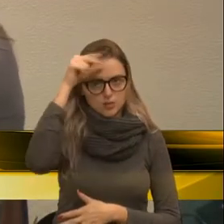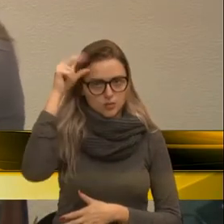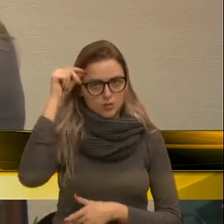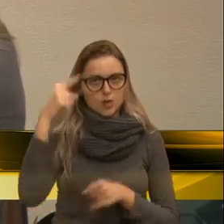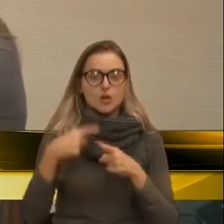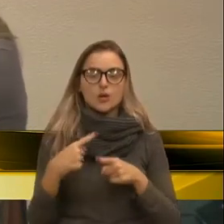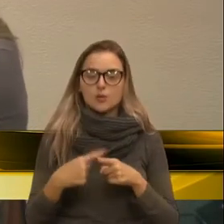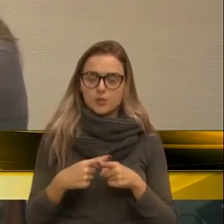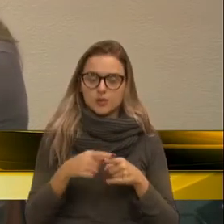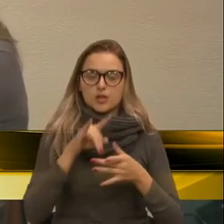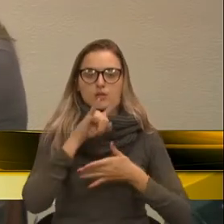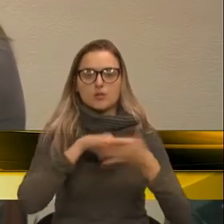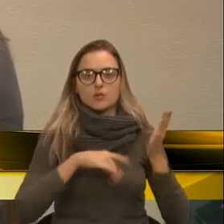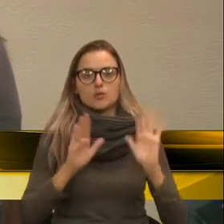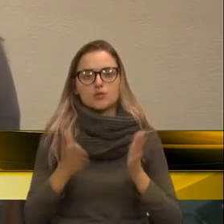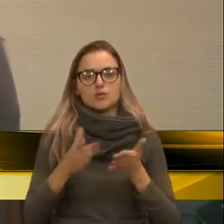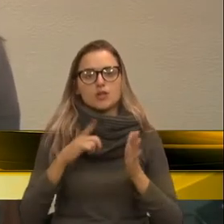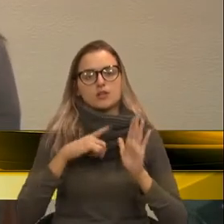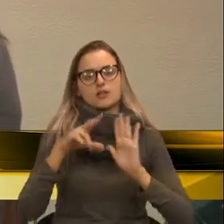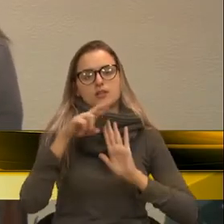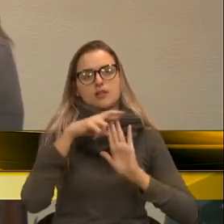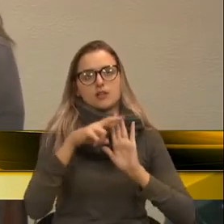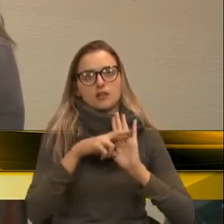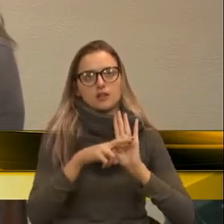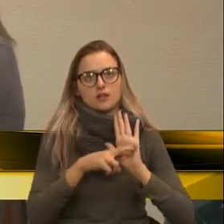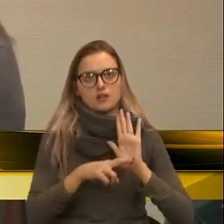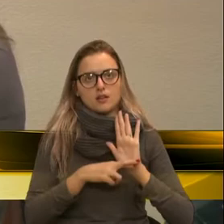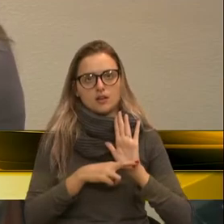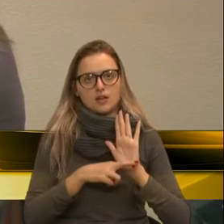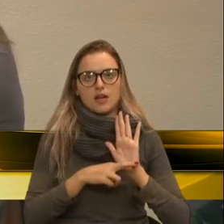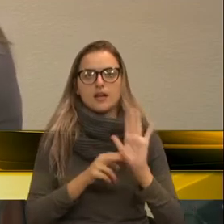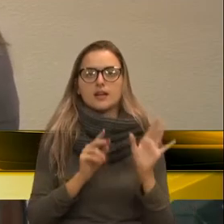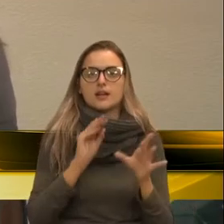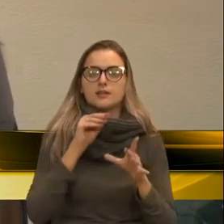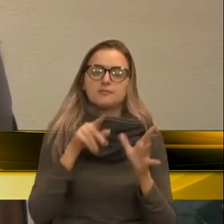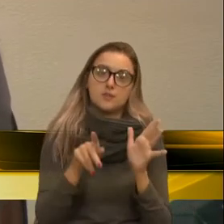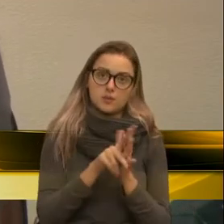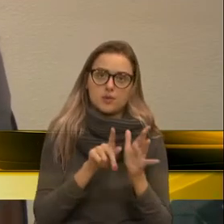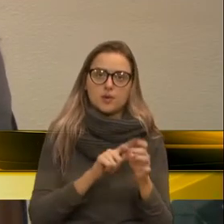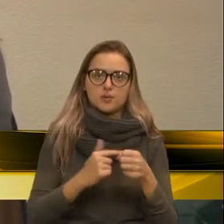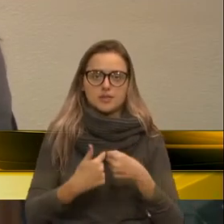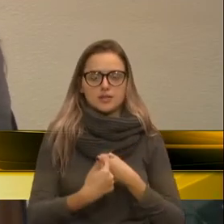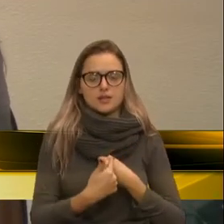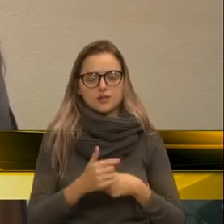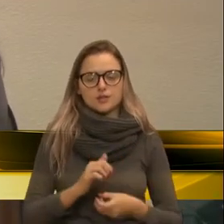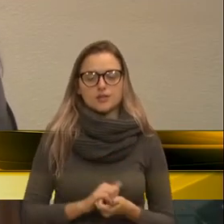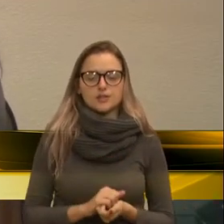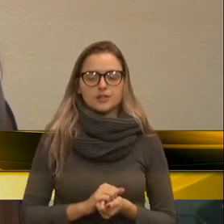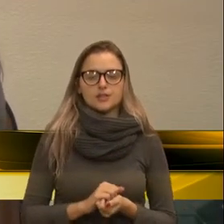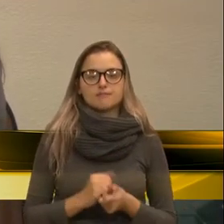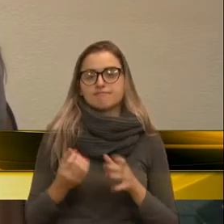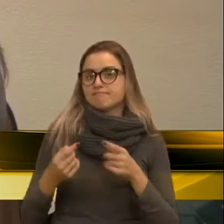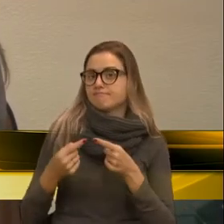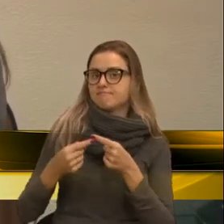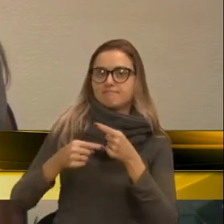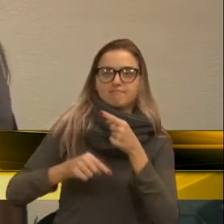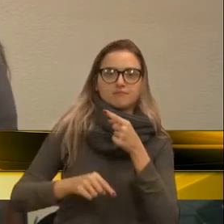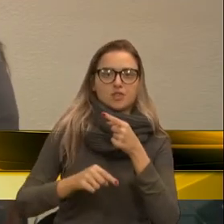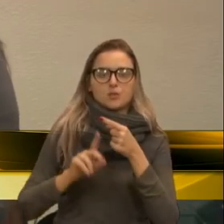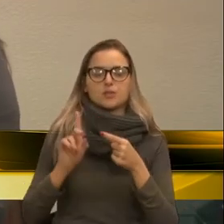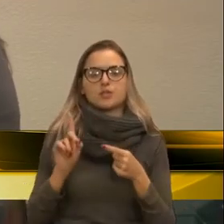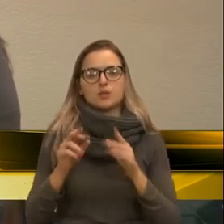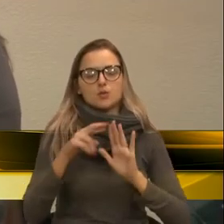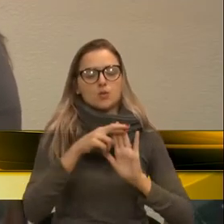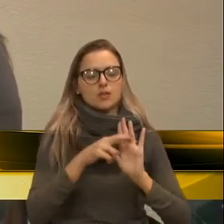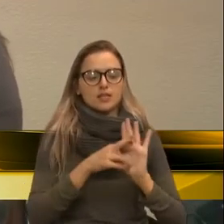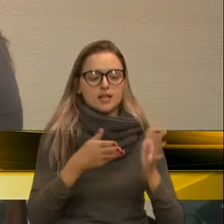matéria já possui regramento no âmbito municipal, conflitando com o atual